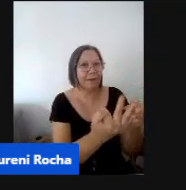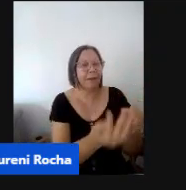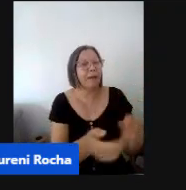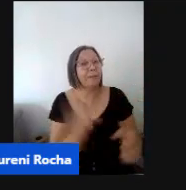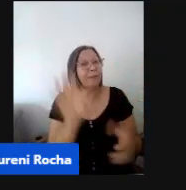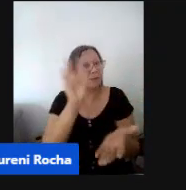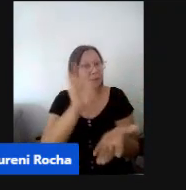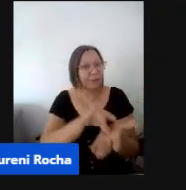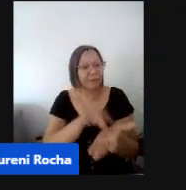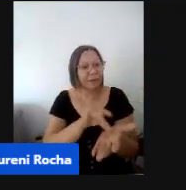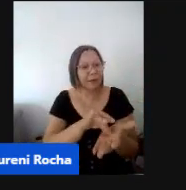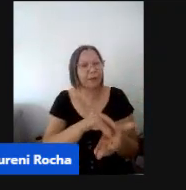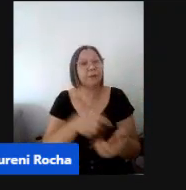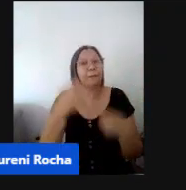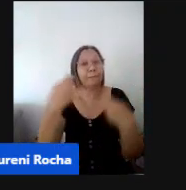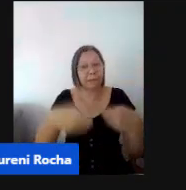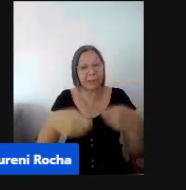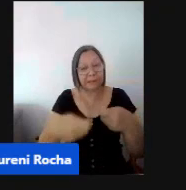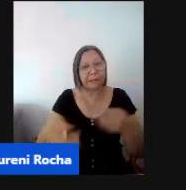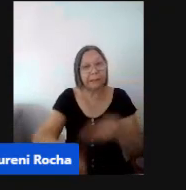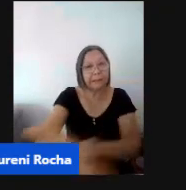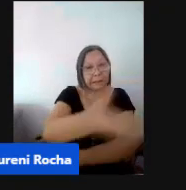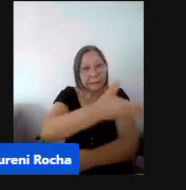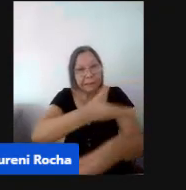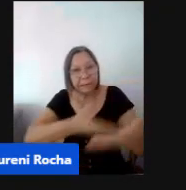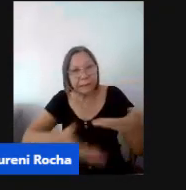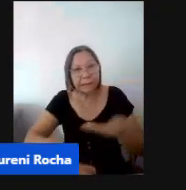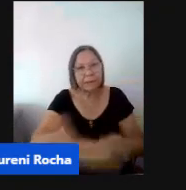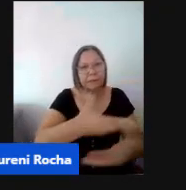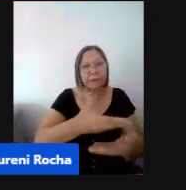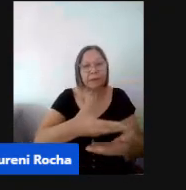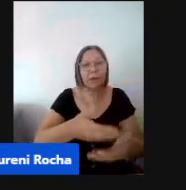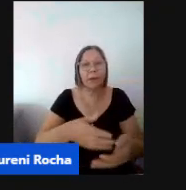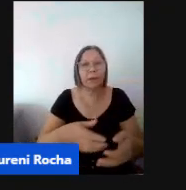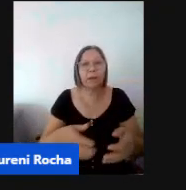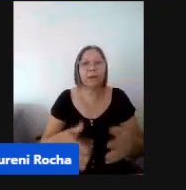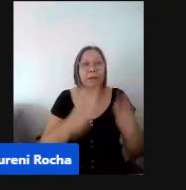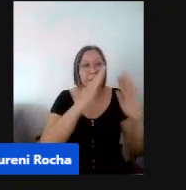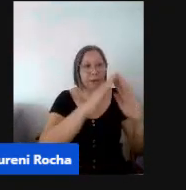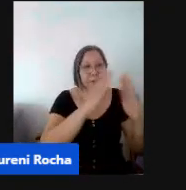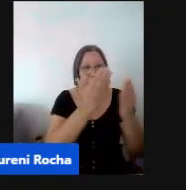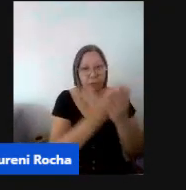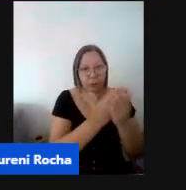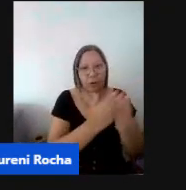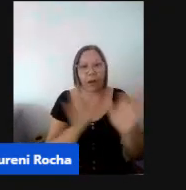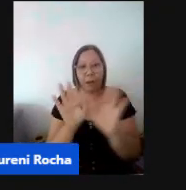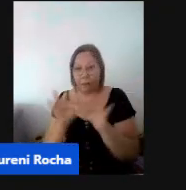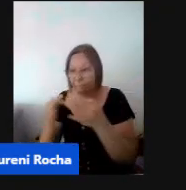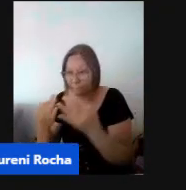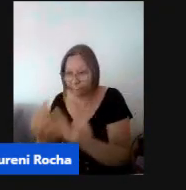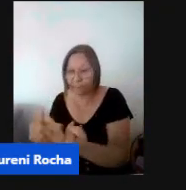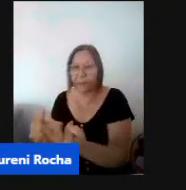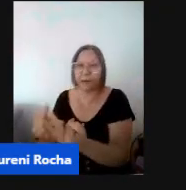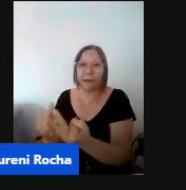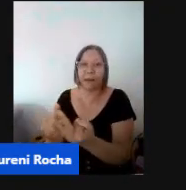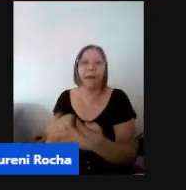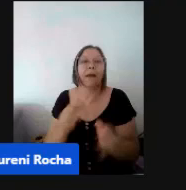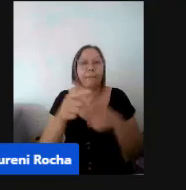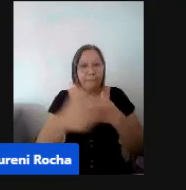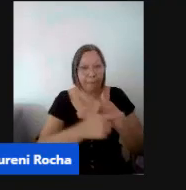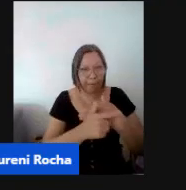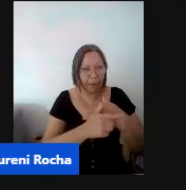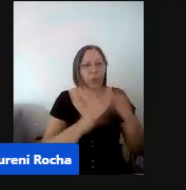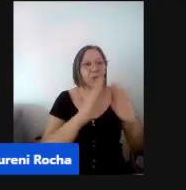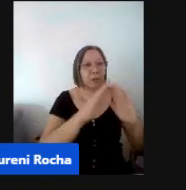interação entre escola e família para problematizar o seu tema. Papel da escola, sim,